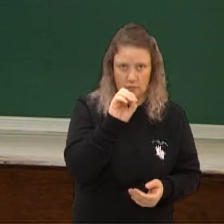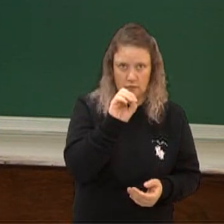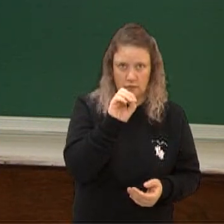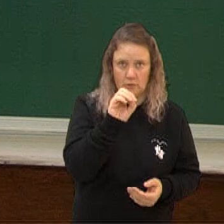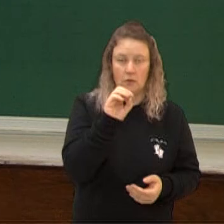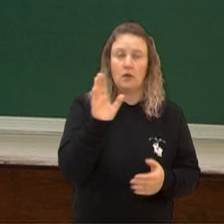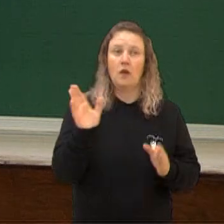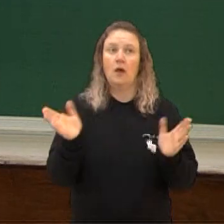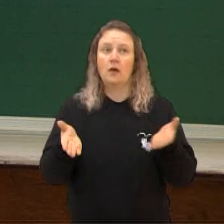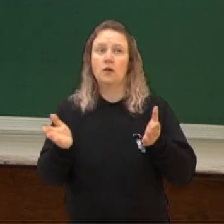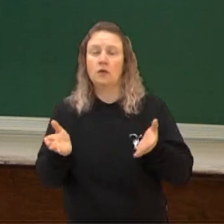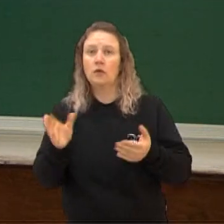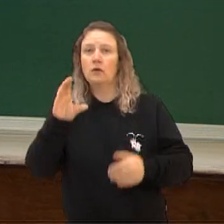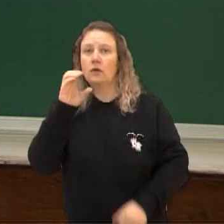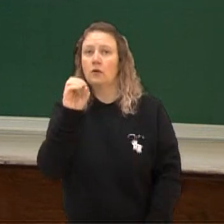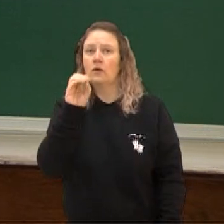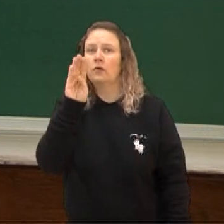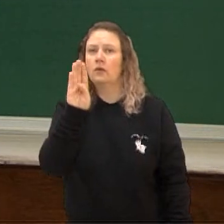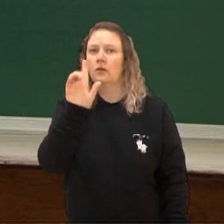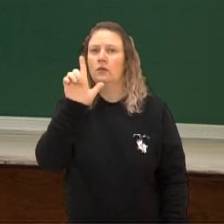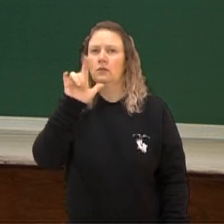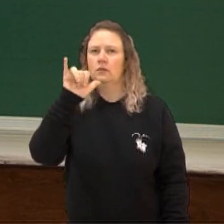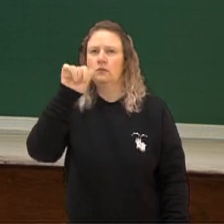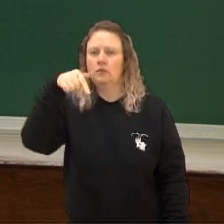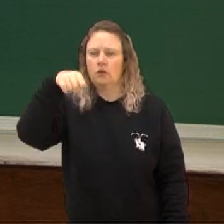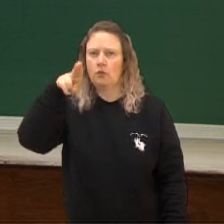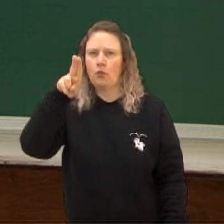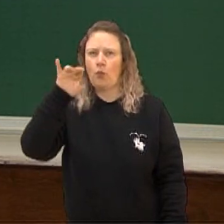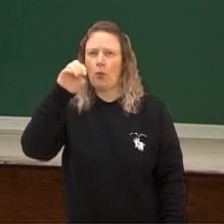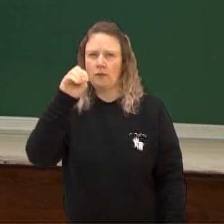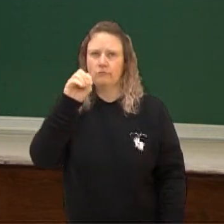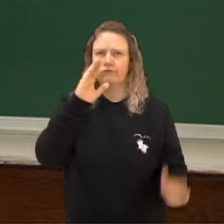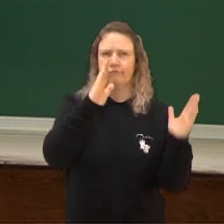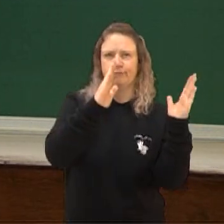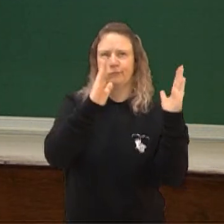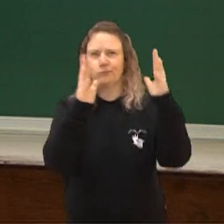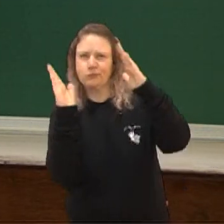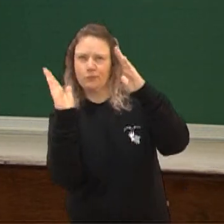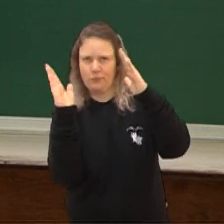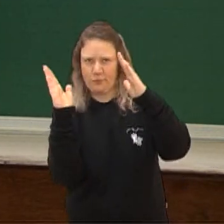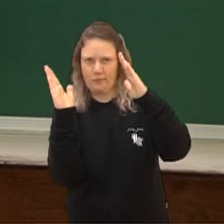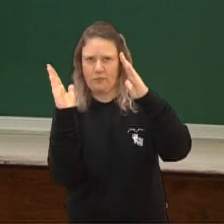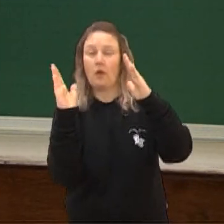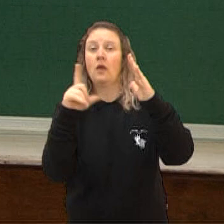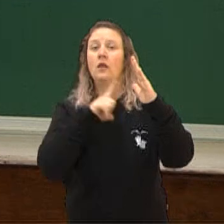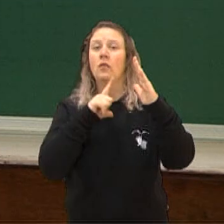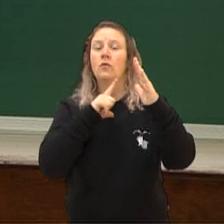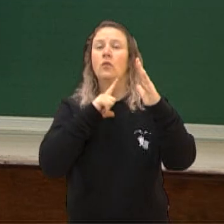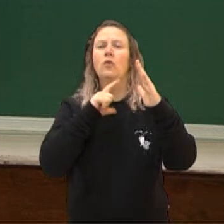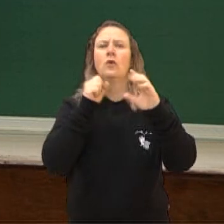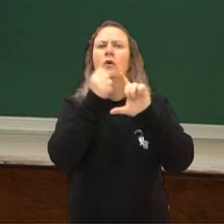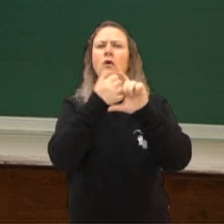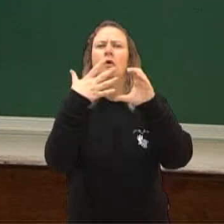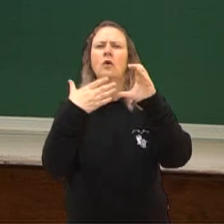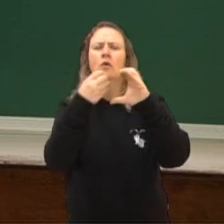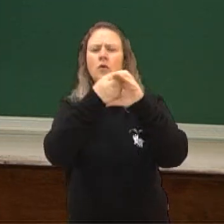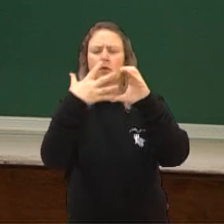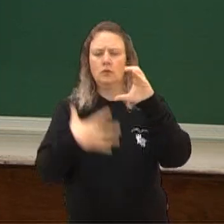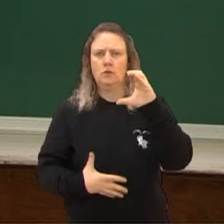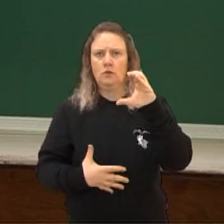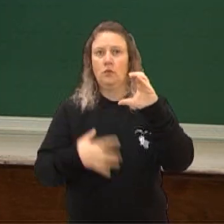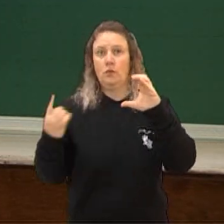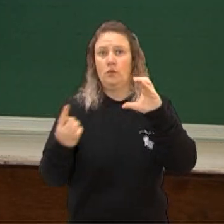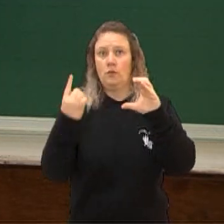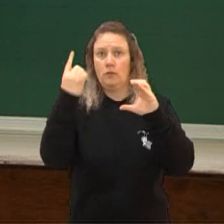reto, paralelepípedo. Agora vamos falar um pouquinho do oblíquo, aquele inclinado que eu citei para vocês, né? Então, o reto aqui, característica, a altura